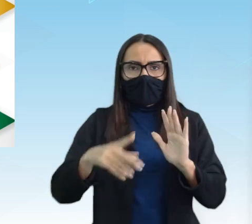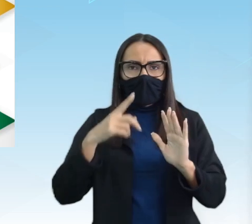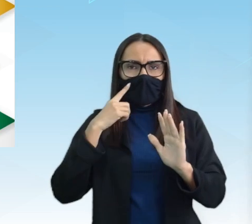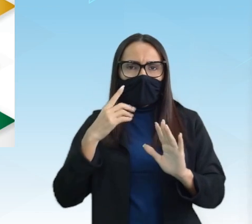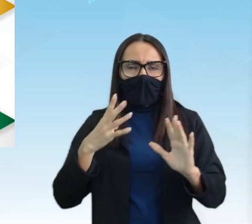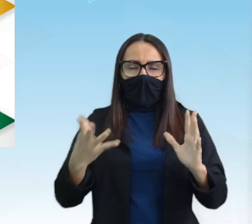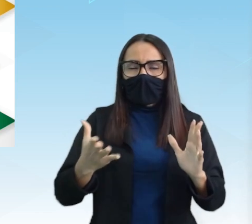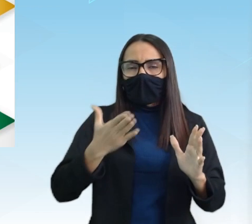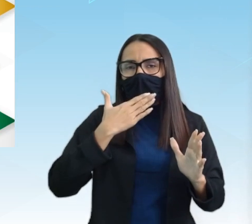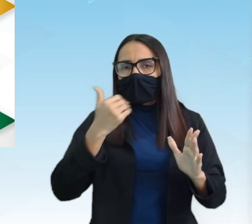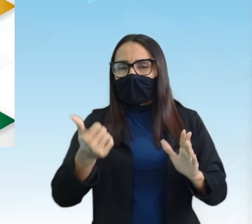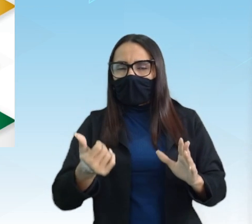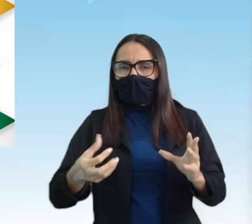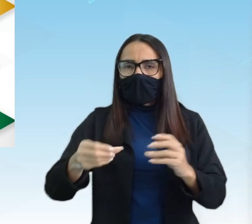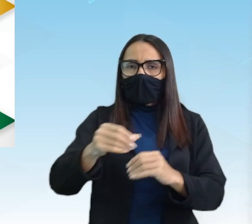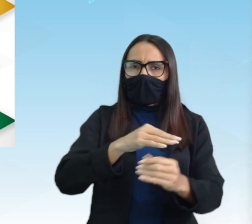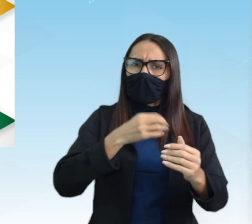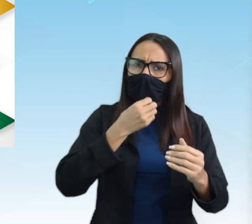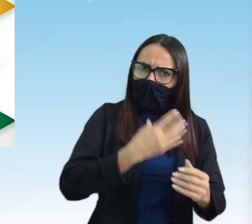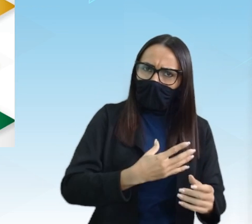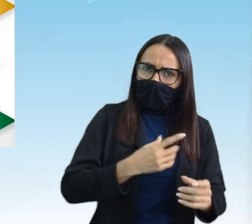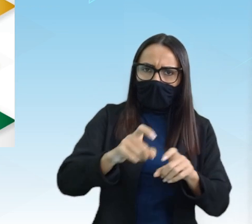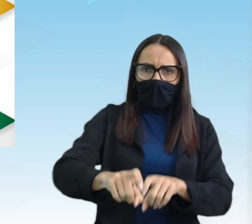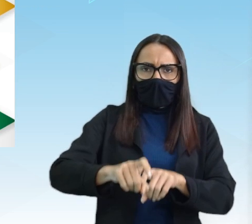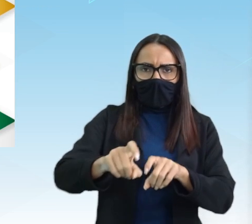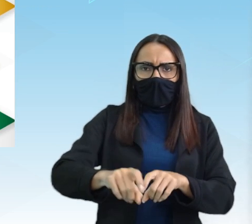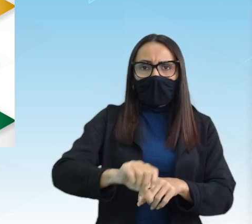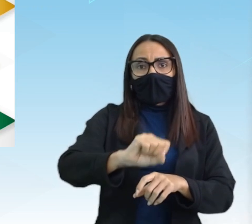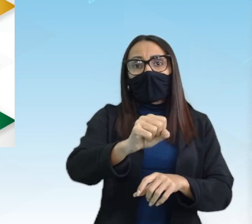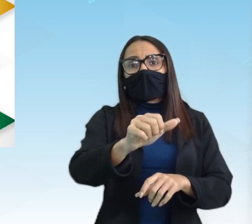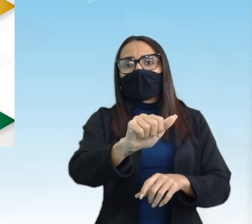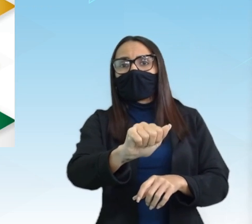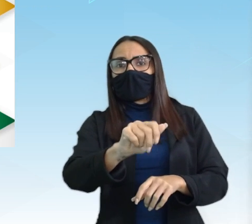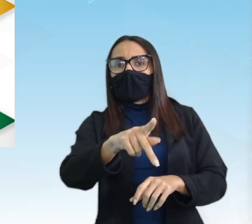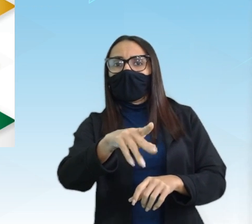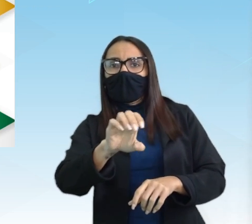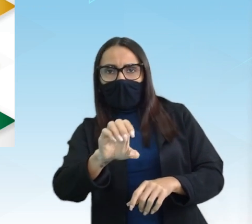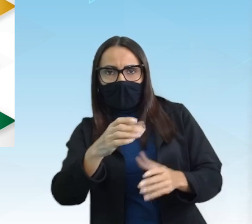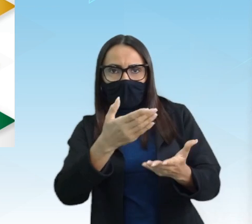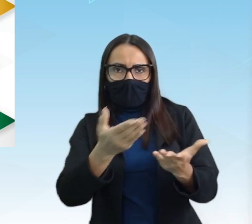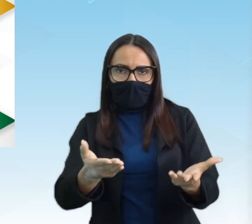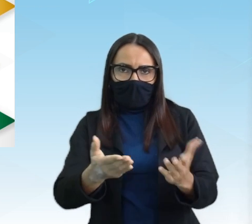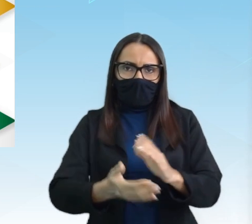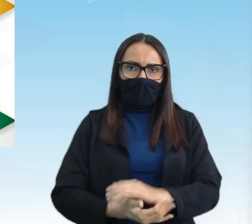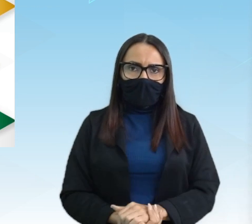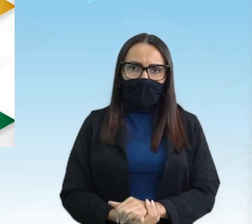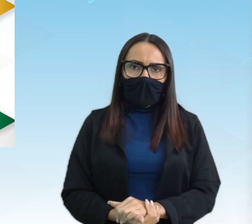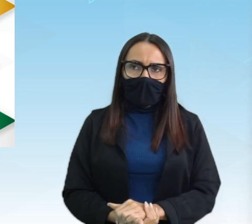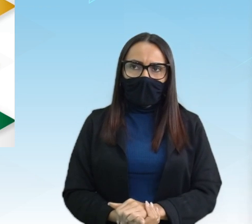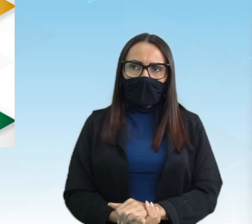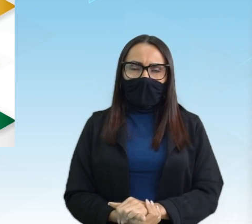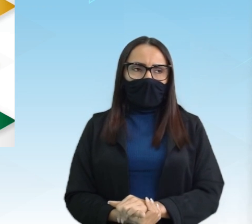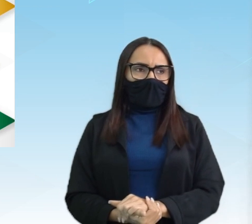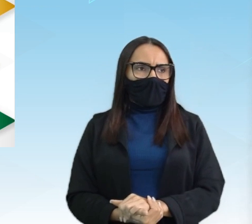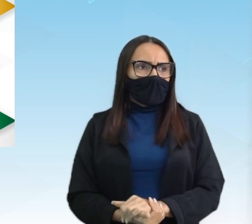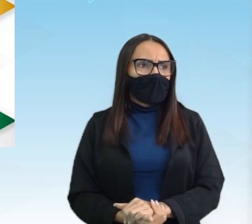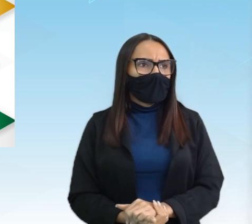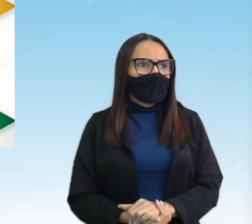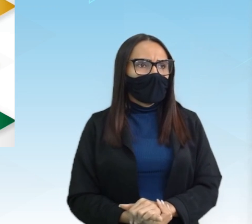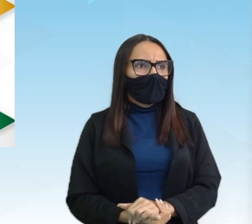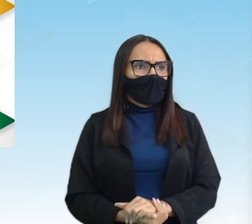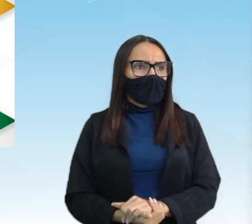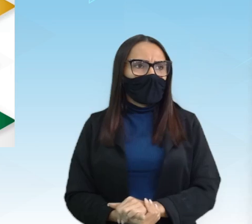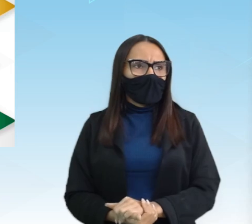fertilizar, muito boa para plantar, tá certo? É o sapê, aquele barro lindo, vermelhado, ele é muito produtivo, tá